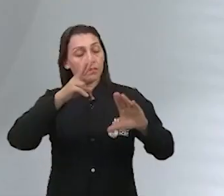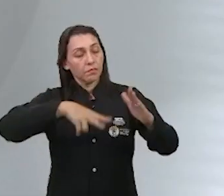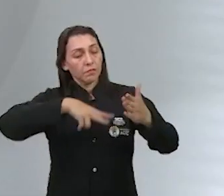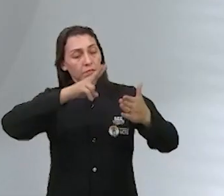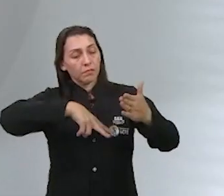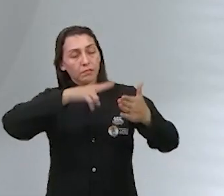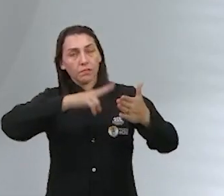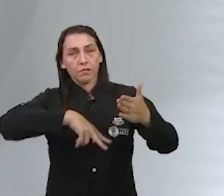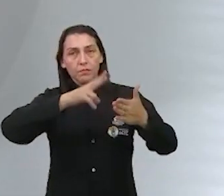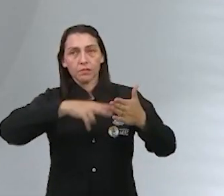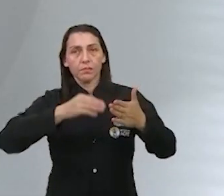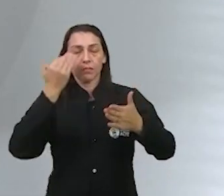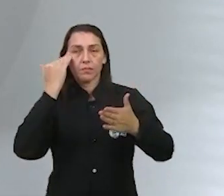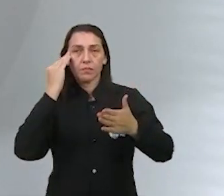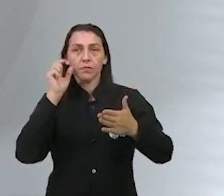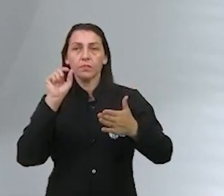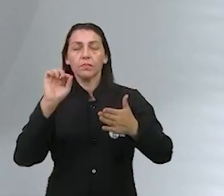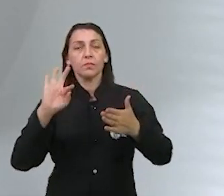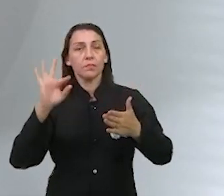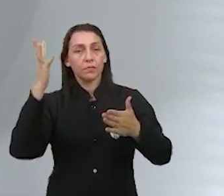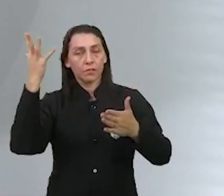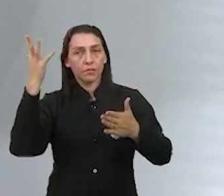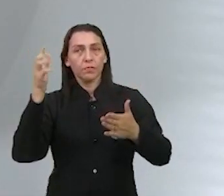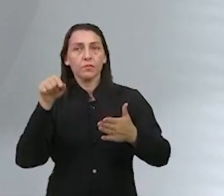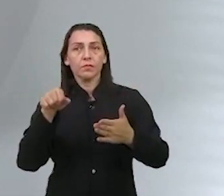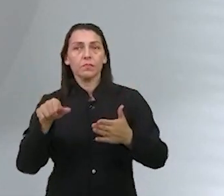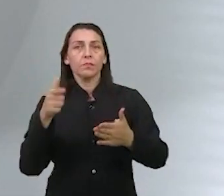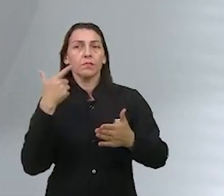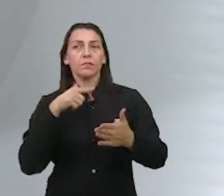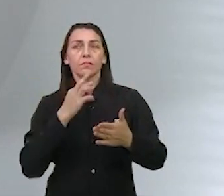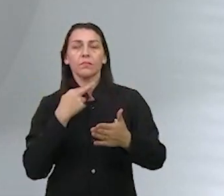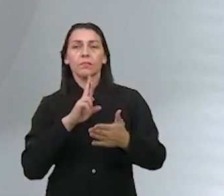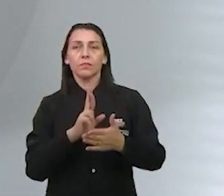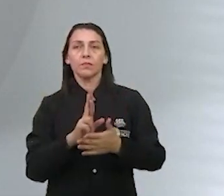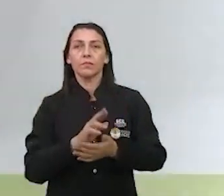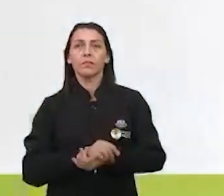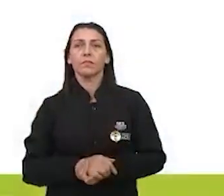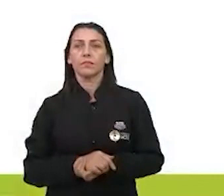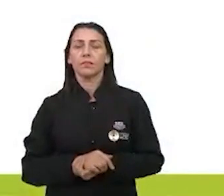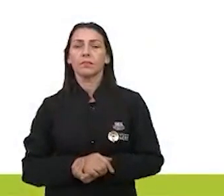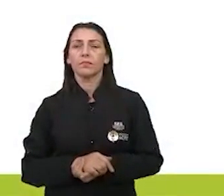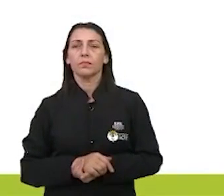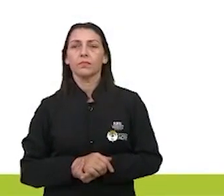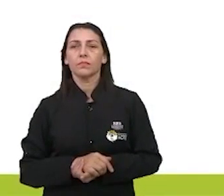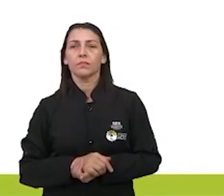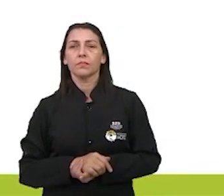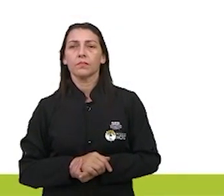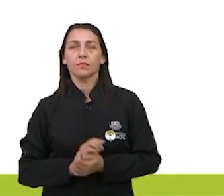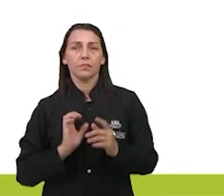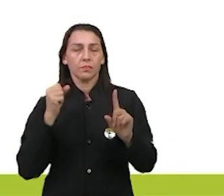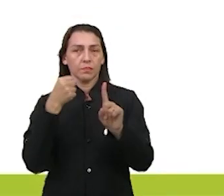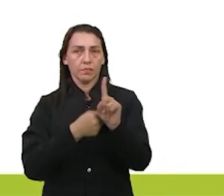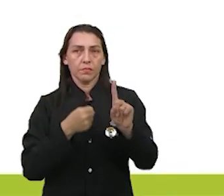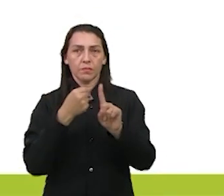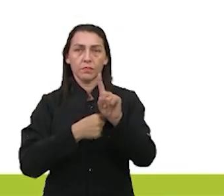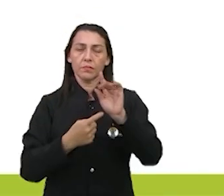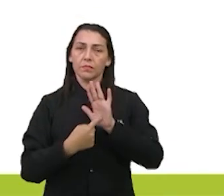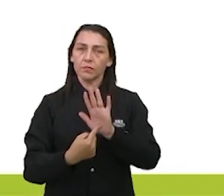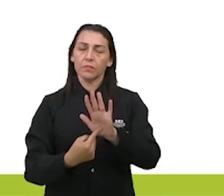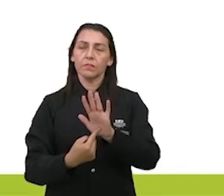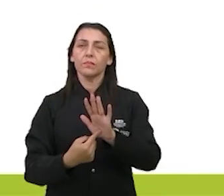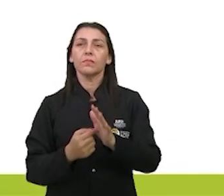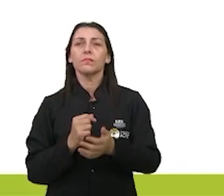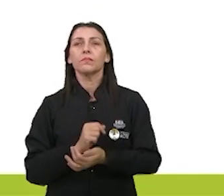bem direitinho, entenda o que está acontecendo e você vai chegar na resposta. Então, esse impacto apresentado nesse ambiente tem